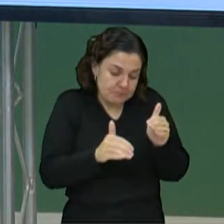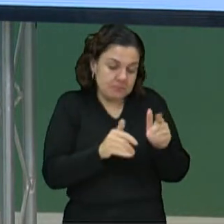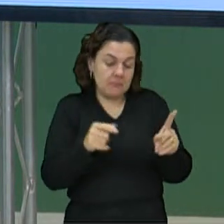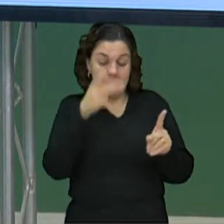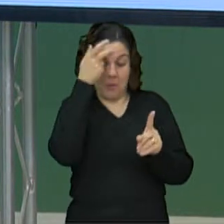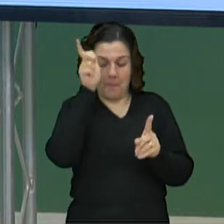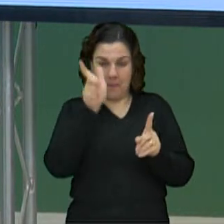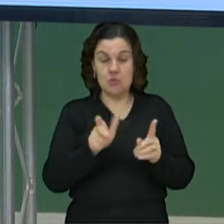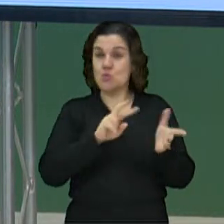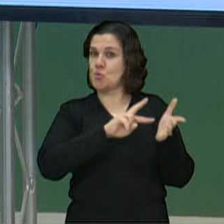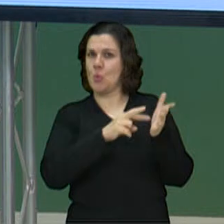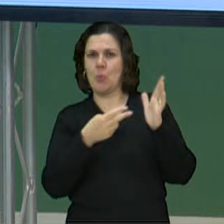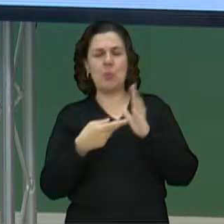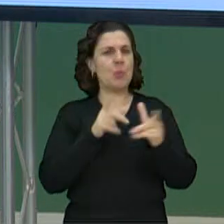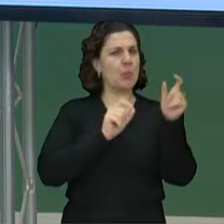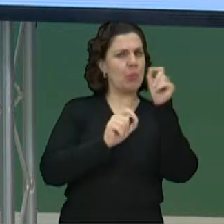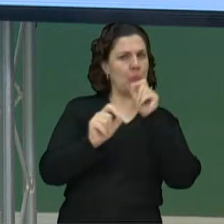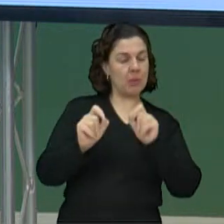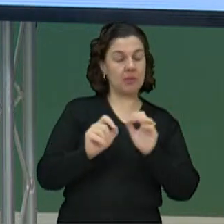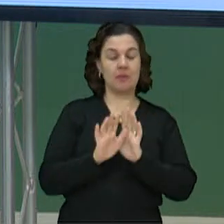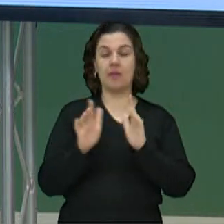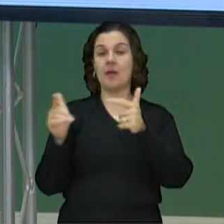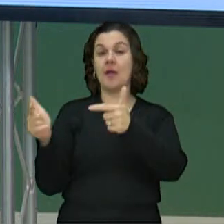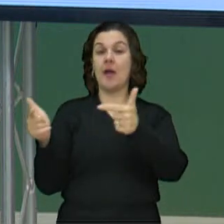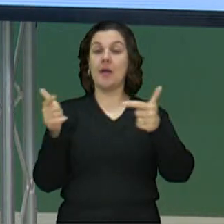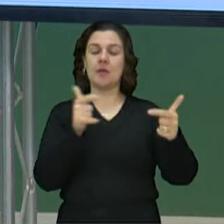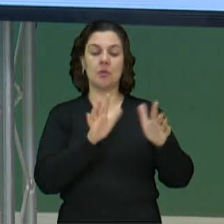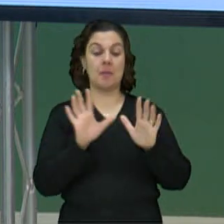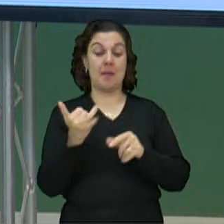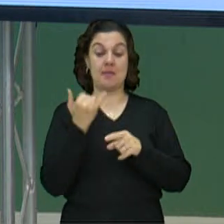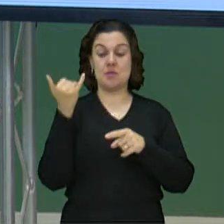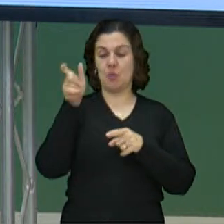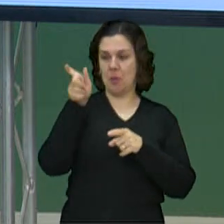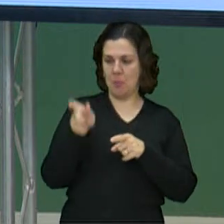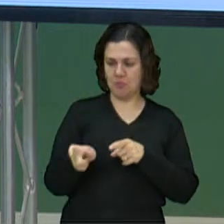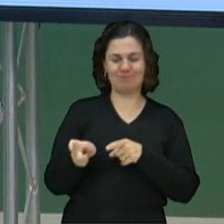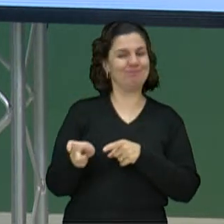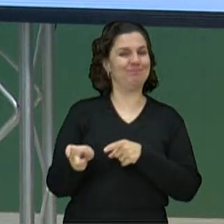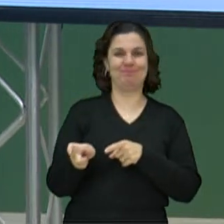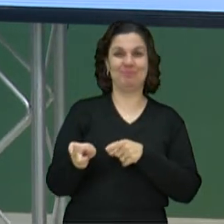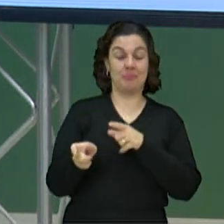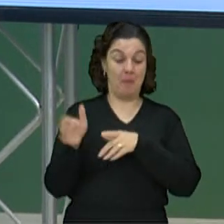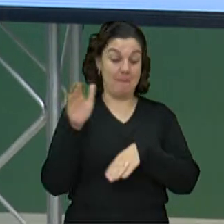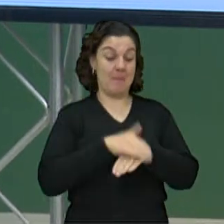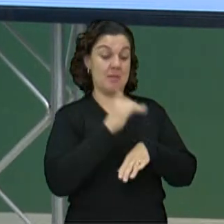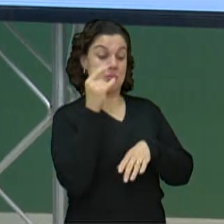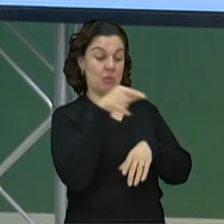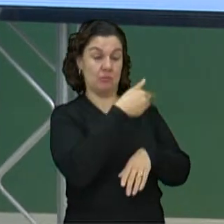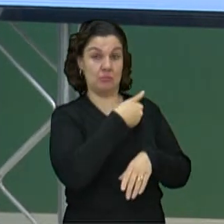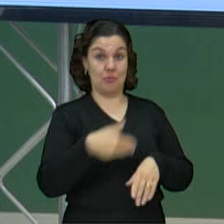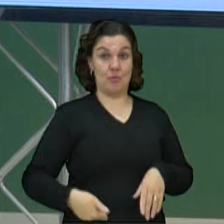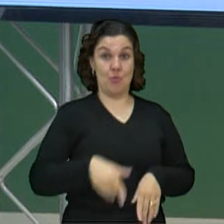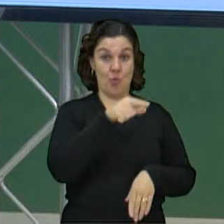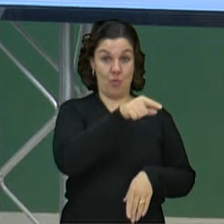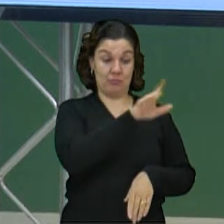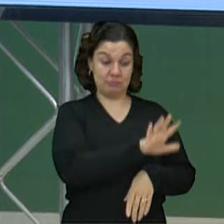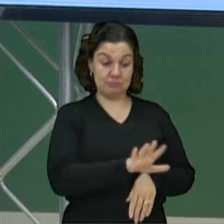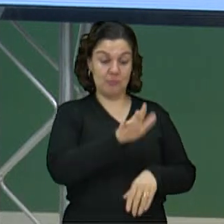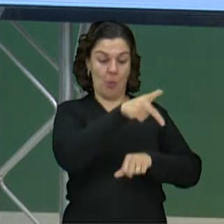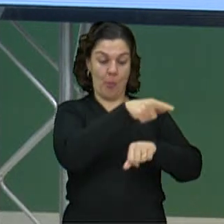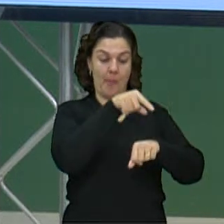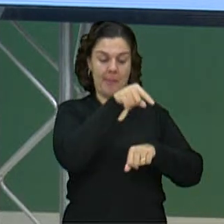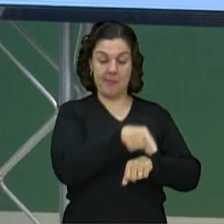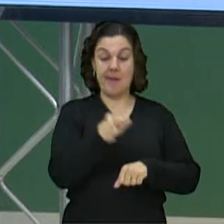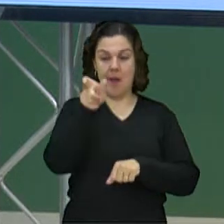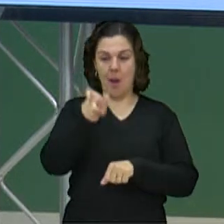Estado, ou seja, não é mais importante o indivíduo, é importante o Estado, o todo. O